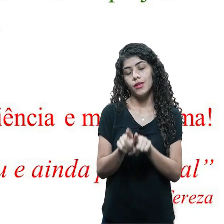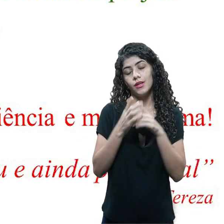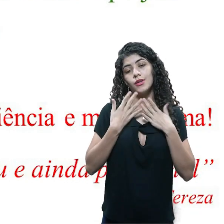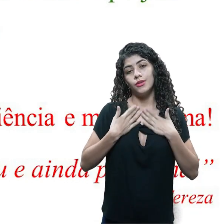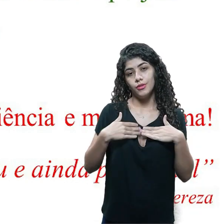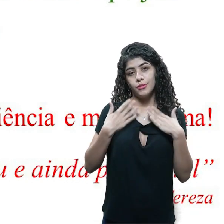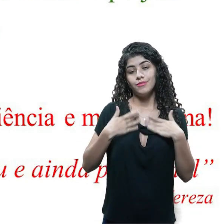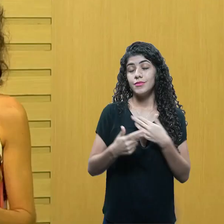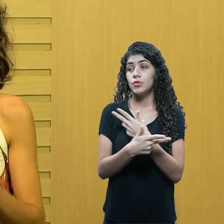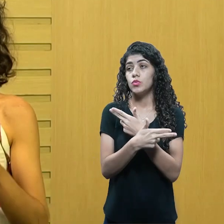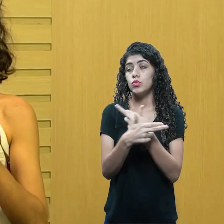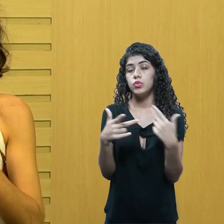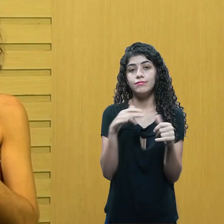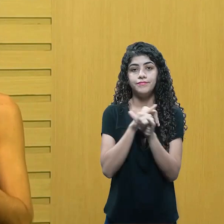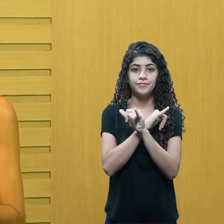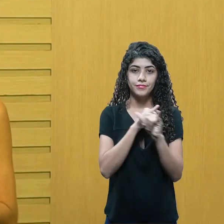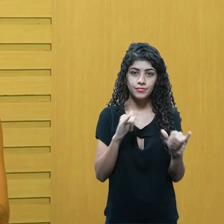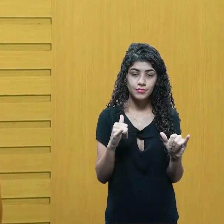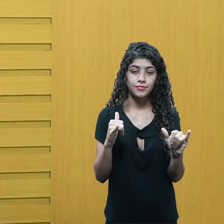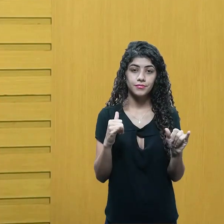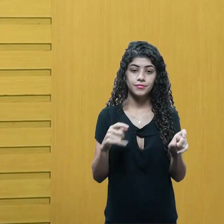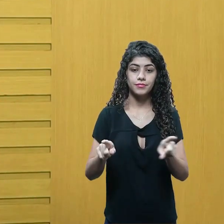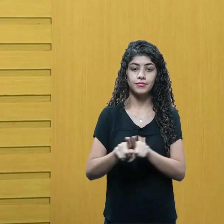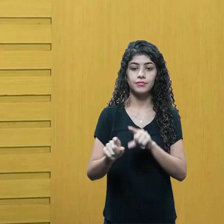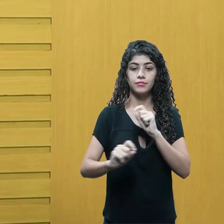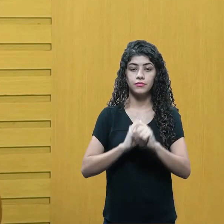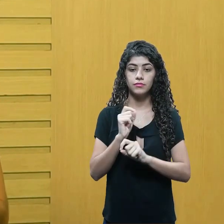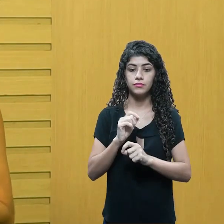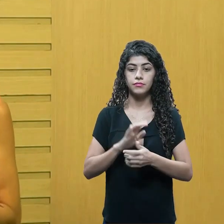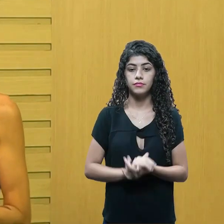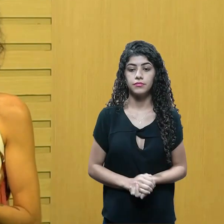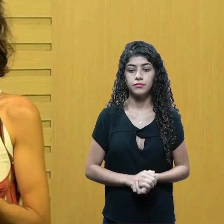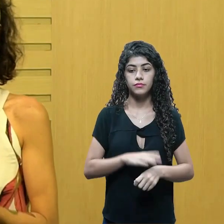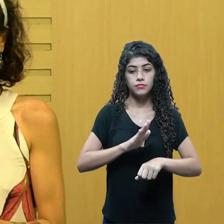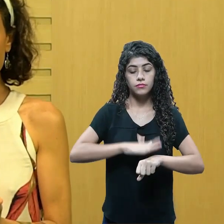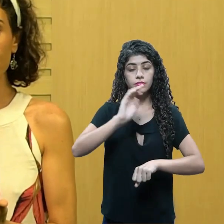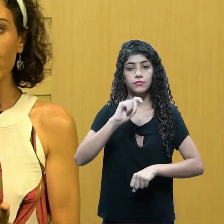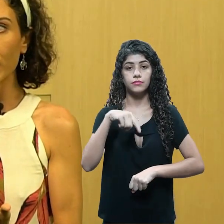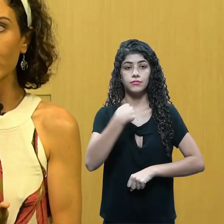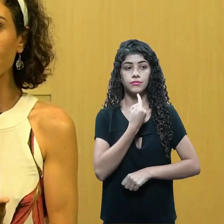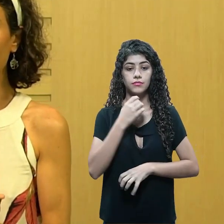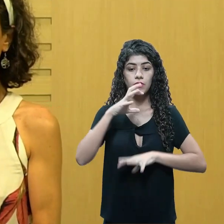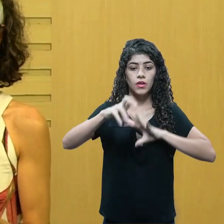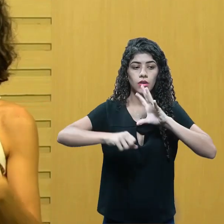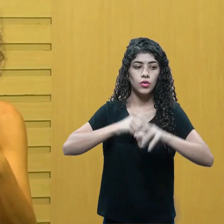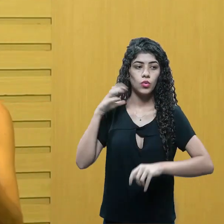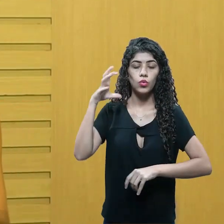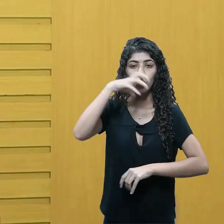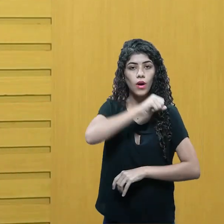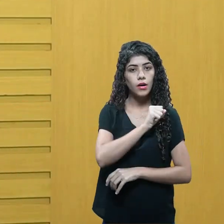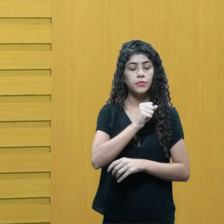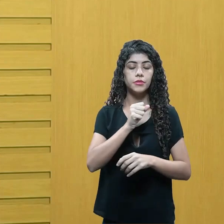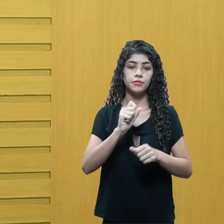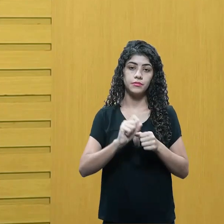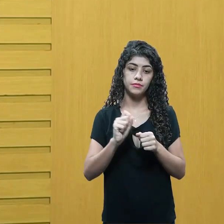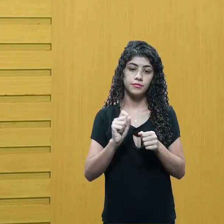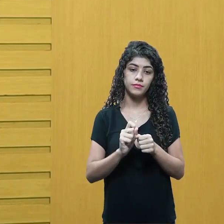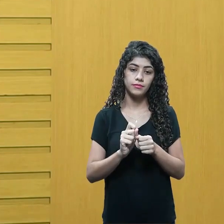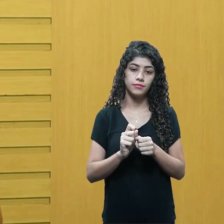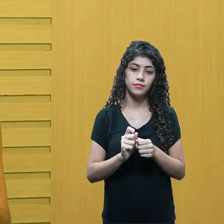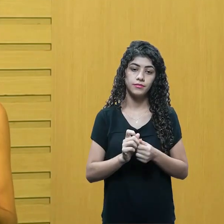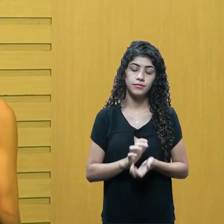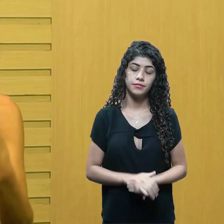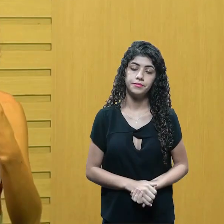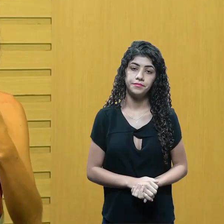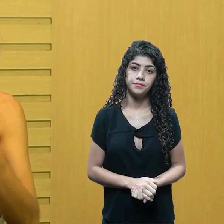paciência e muita calma, porque são muitas informações e quanto mais a gente se apressa em fazer